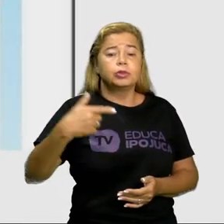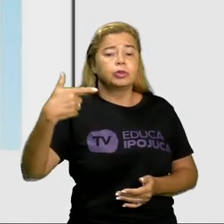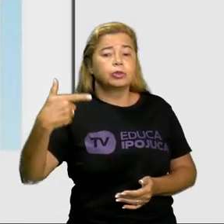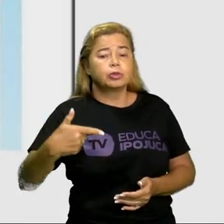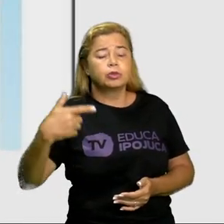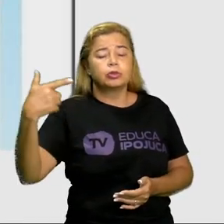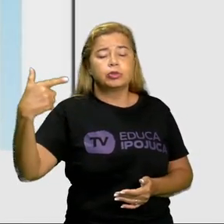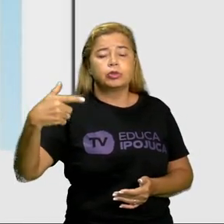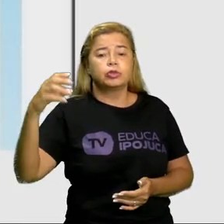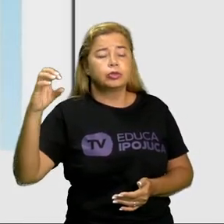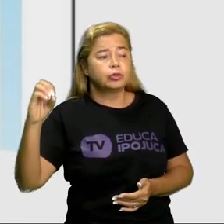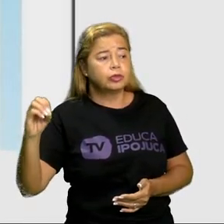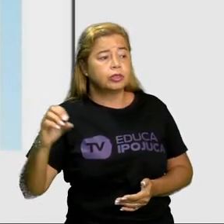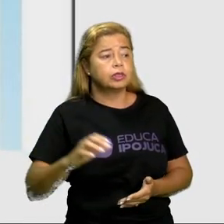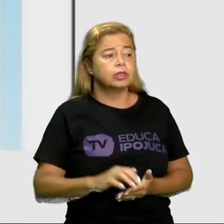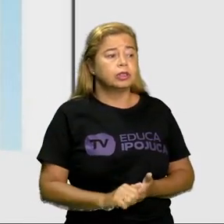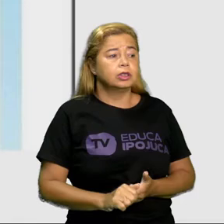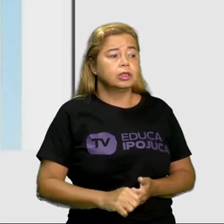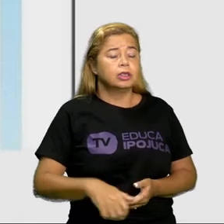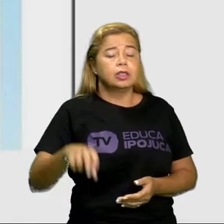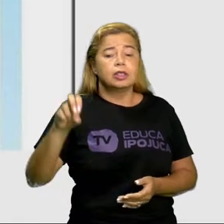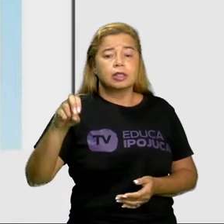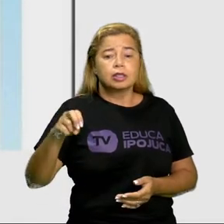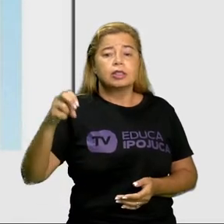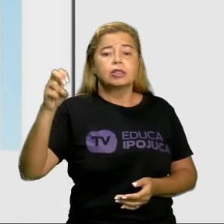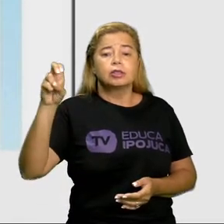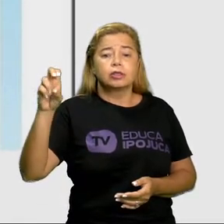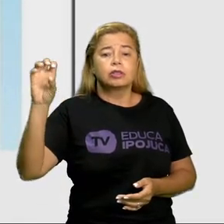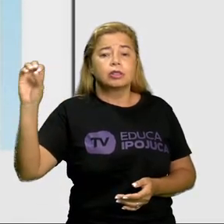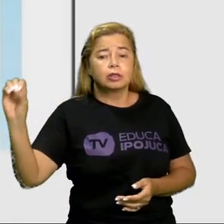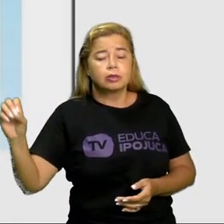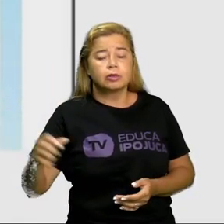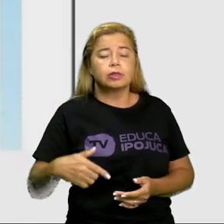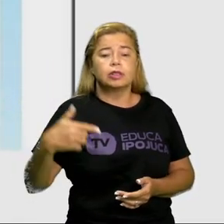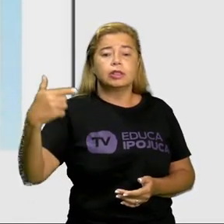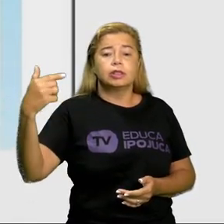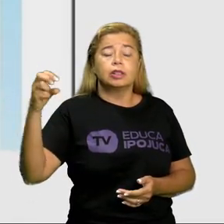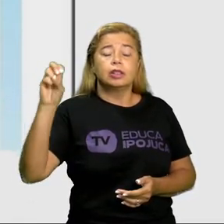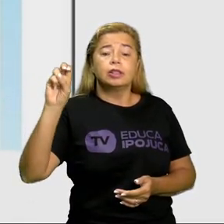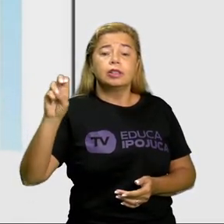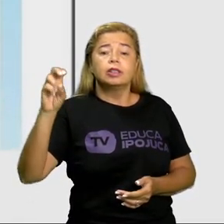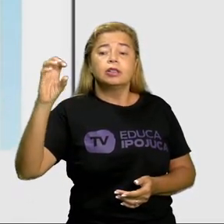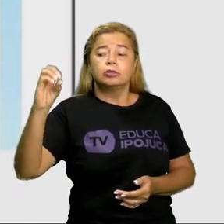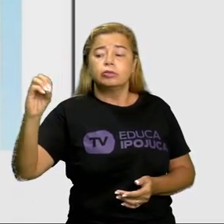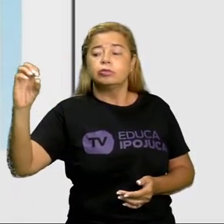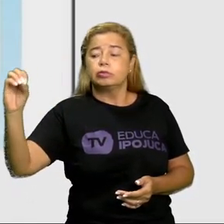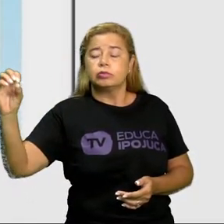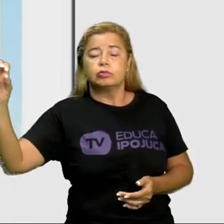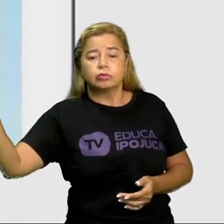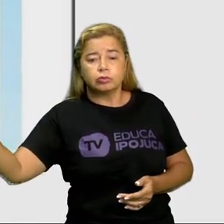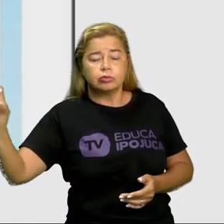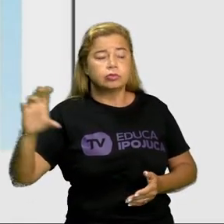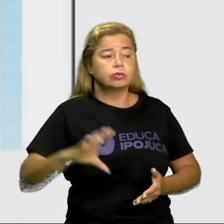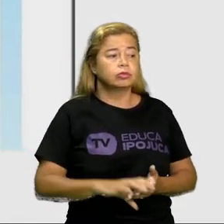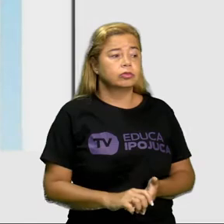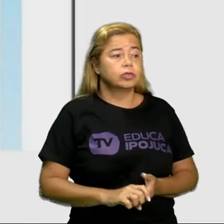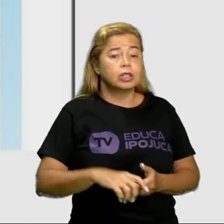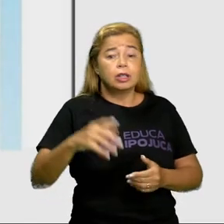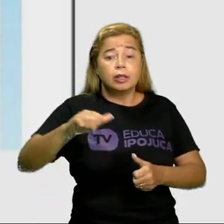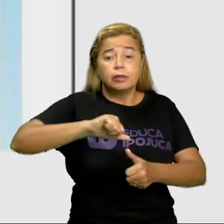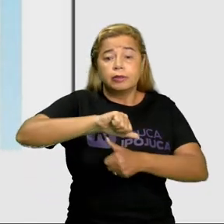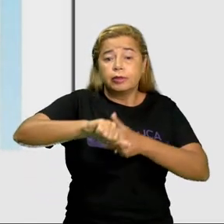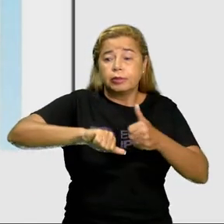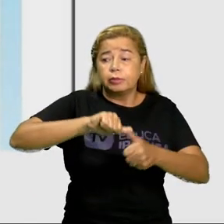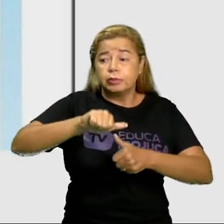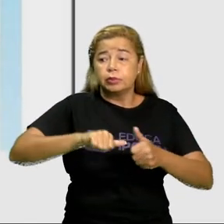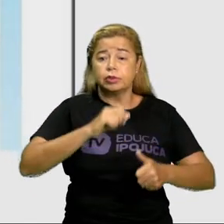2.000. 5, 50, 500 e 5.000. Isso já vai mudando de acordo com a posição deles, né?